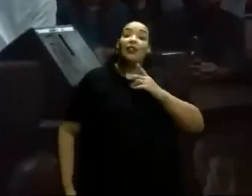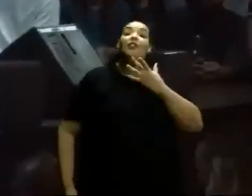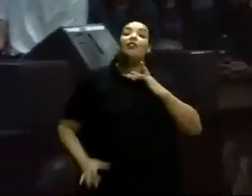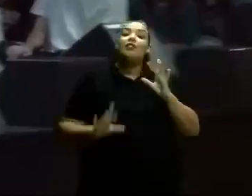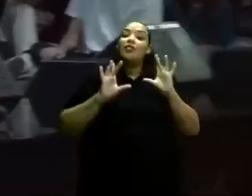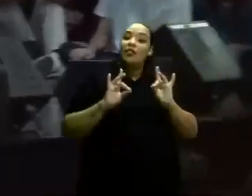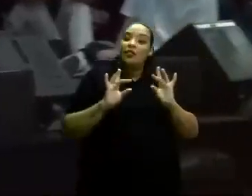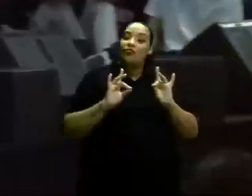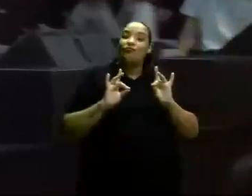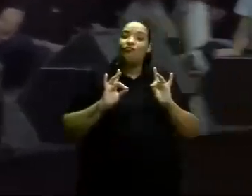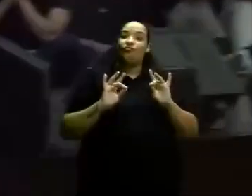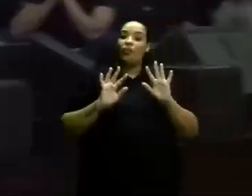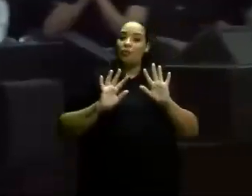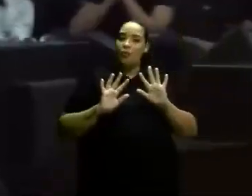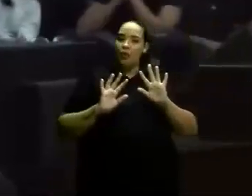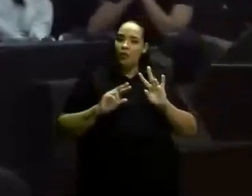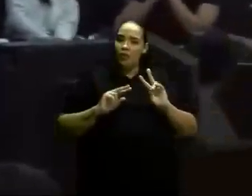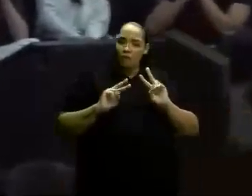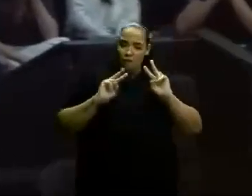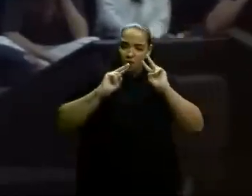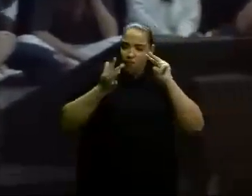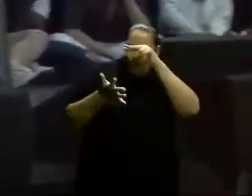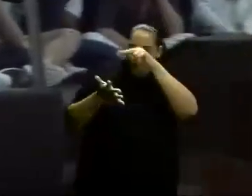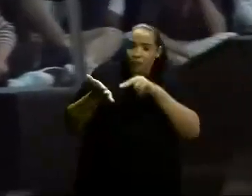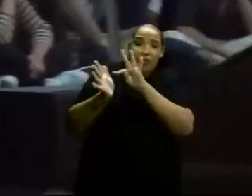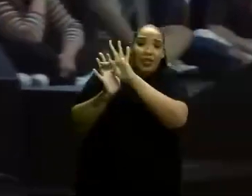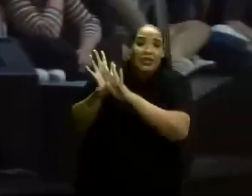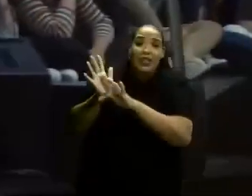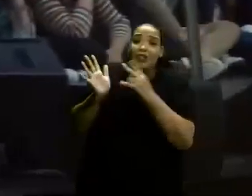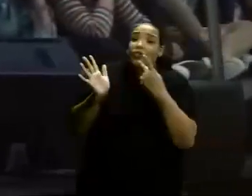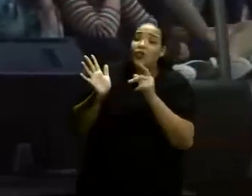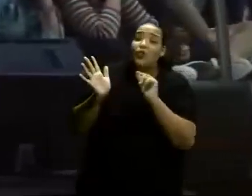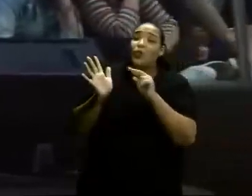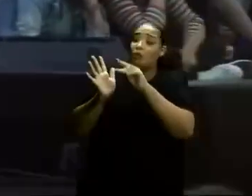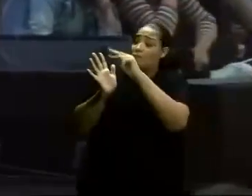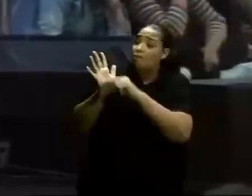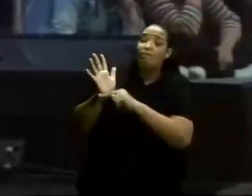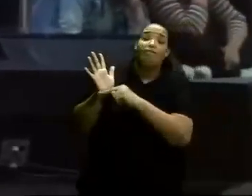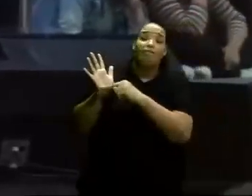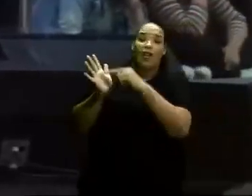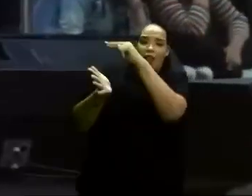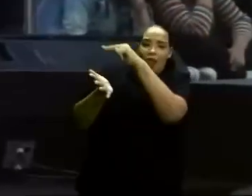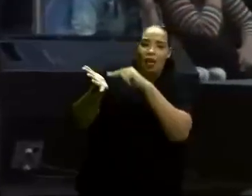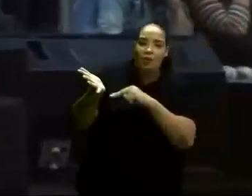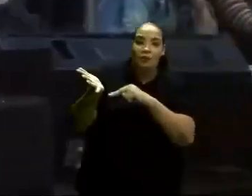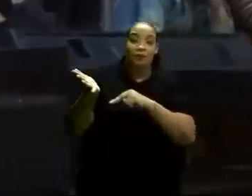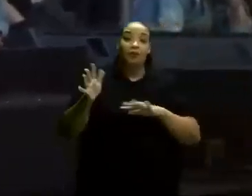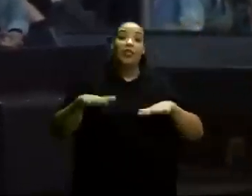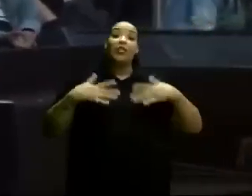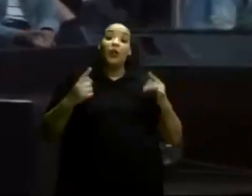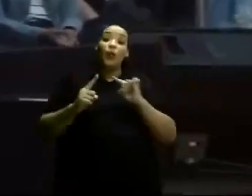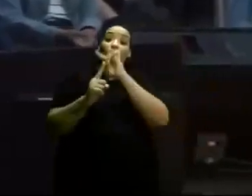Agora, redobre a sua atenção no texto, sabe o que está escrito nesse versículo? Está escrito assim: e para que